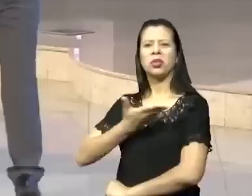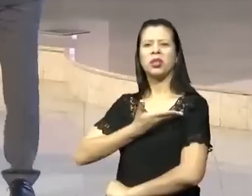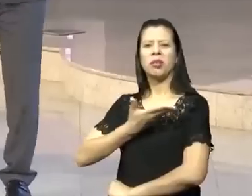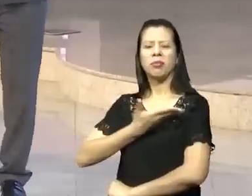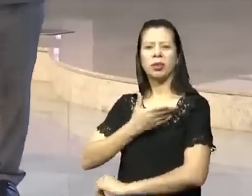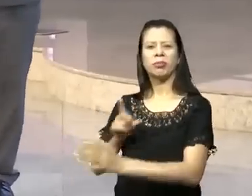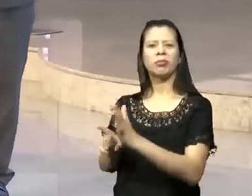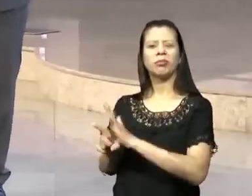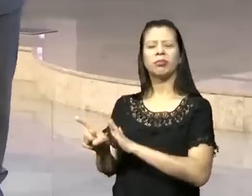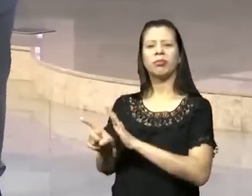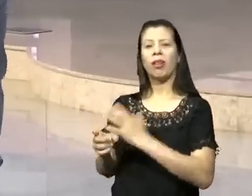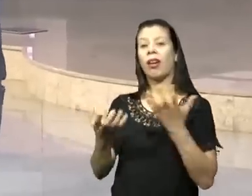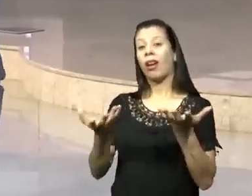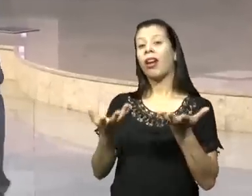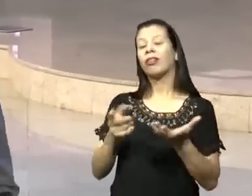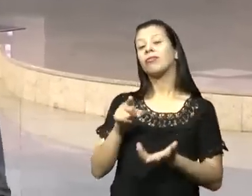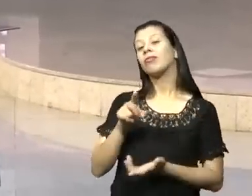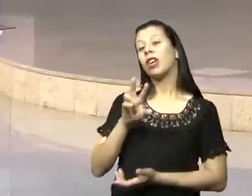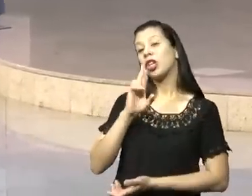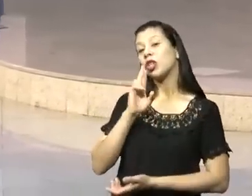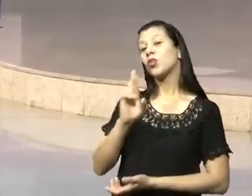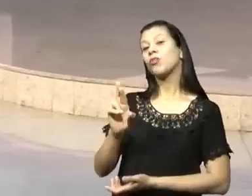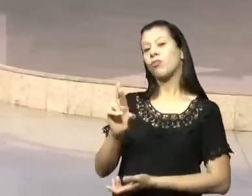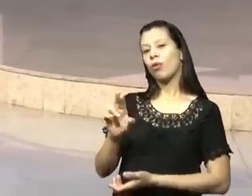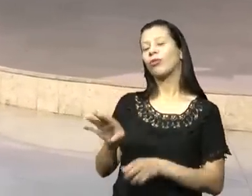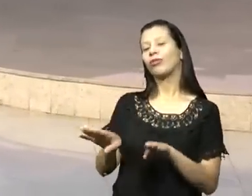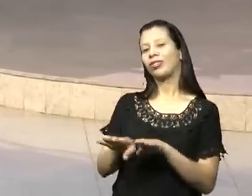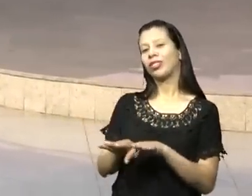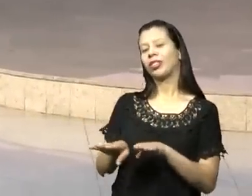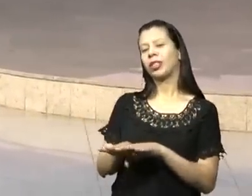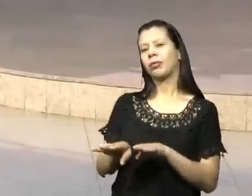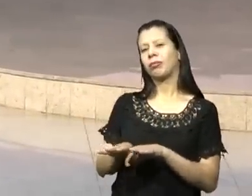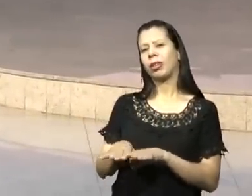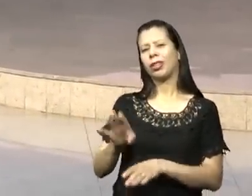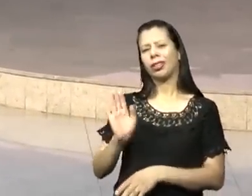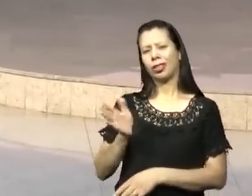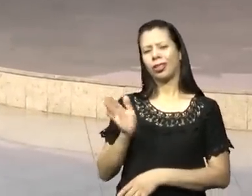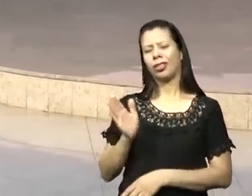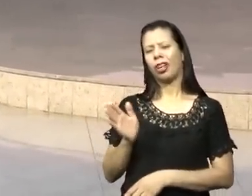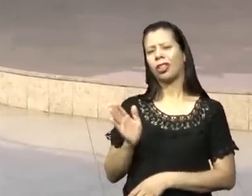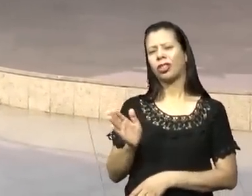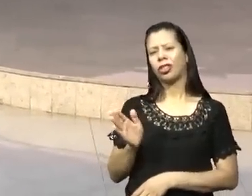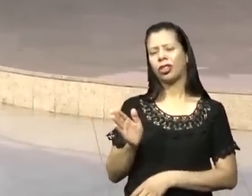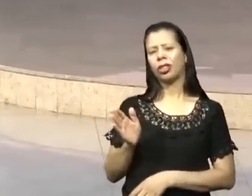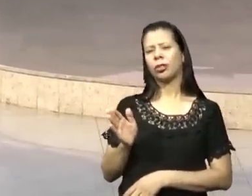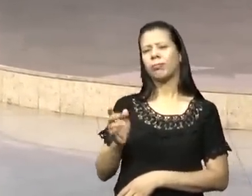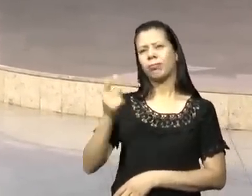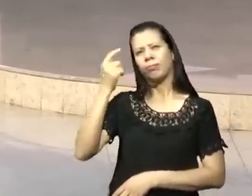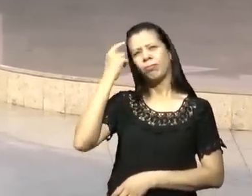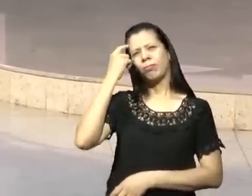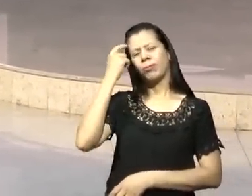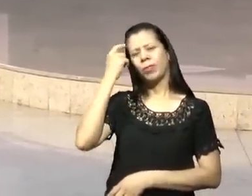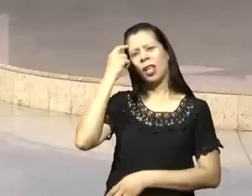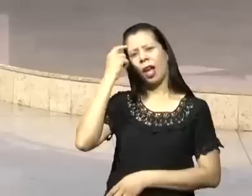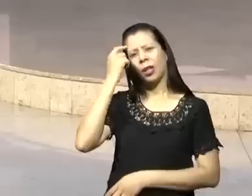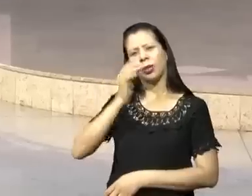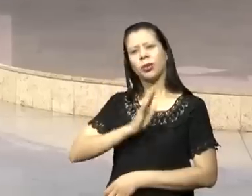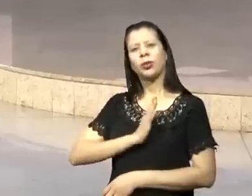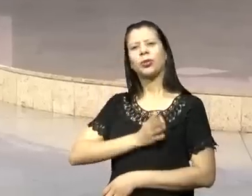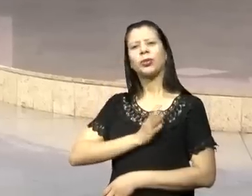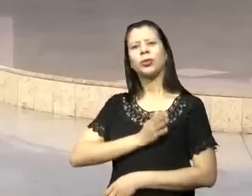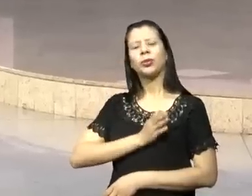essa semana estudando o que Deus já tinha me falado ao coração há mais ou menos uns 15 dias eu conheço esse título